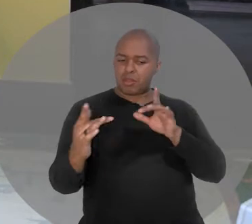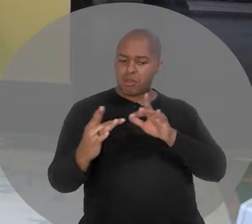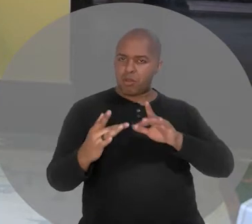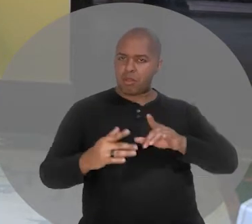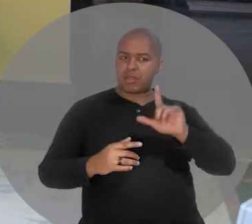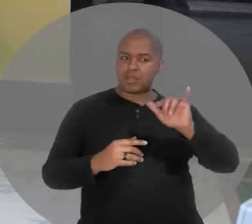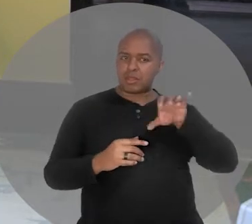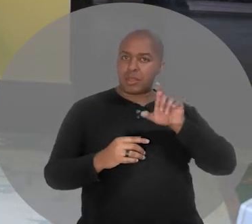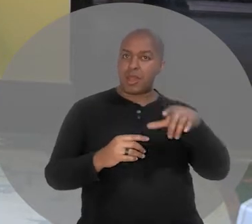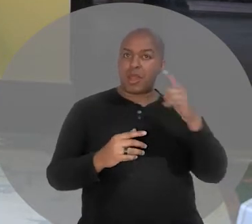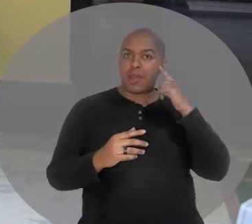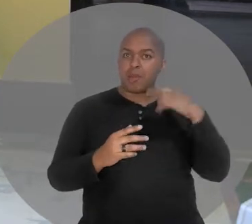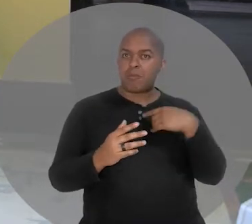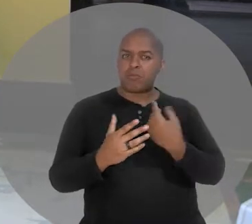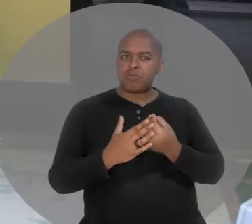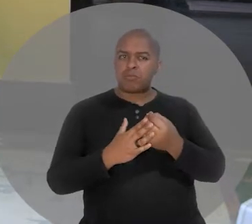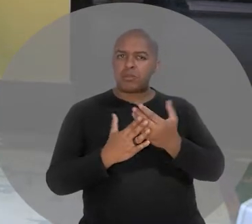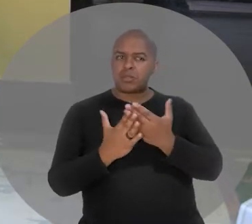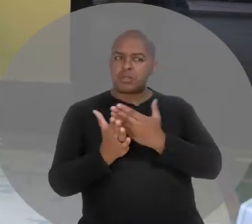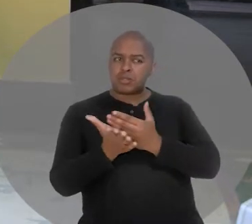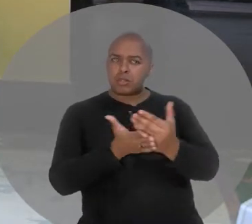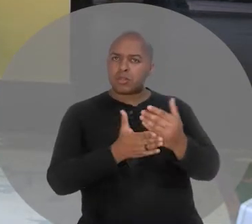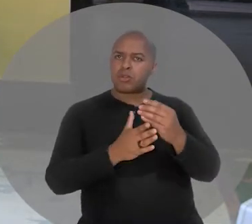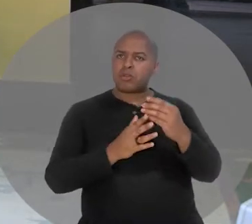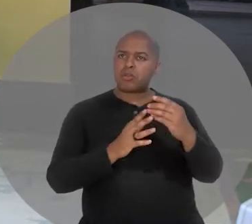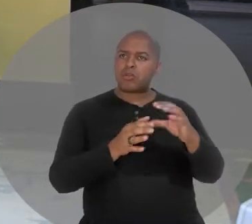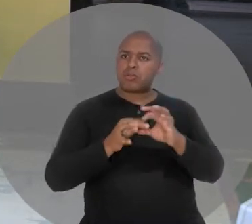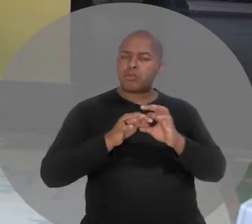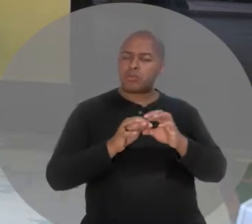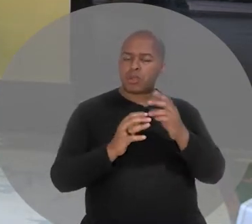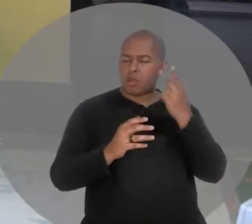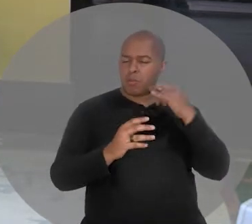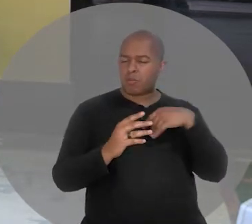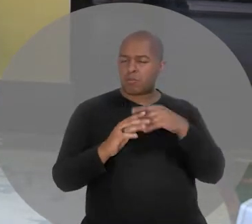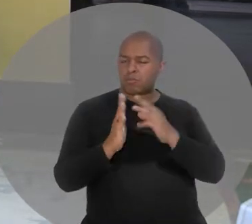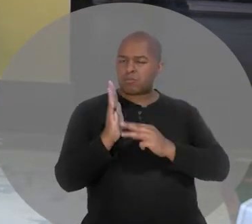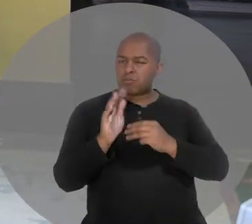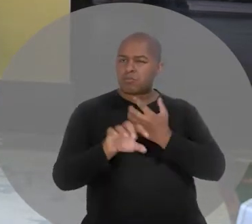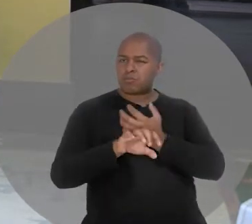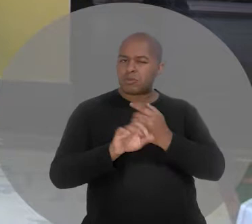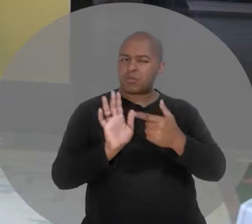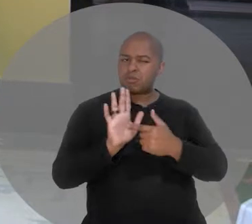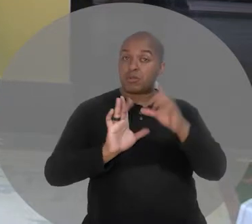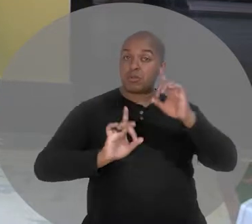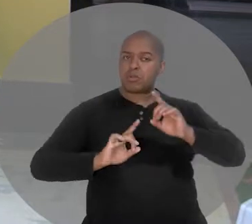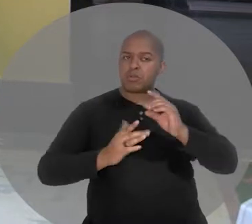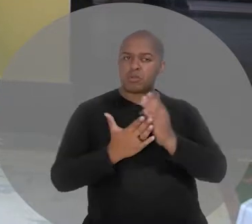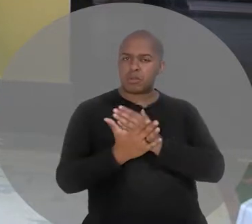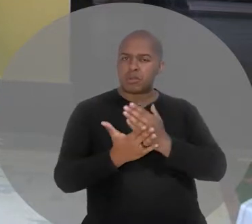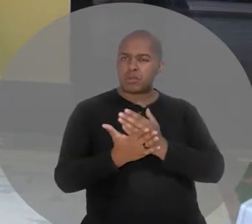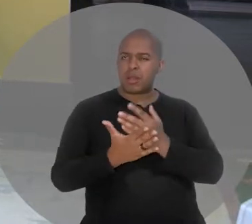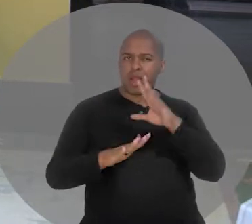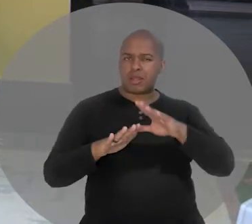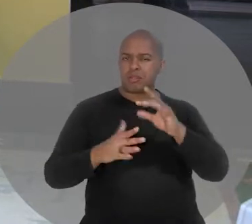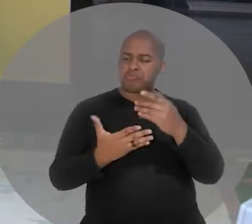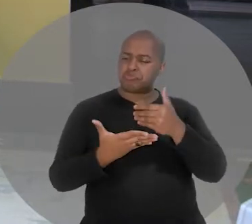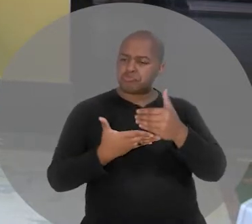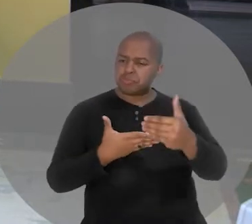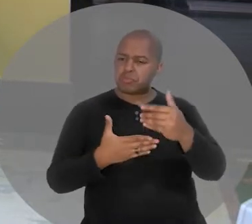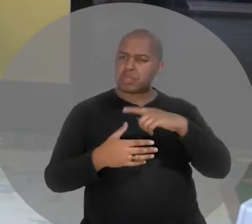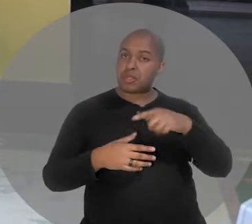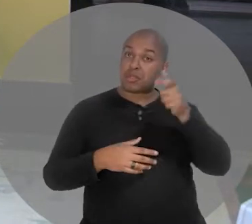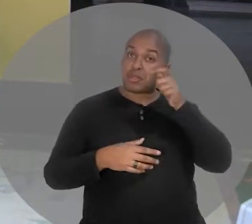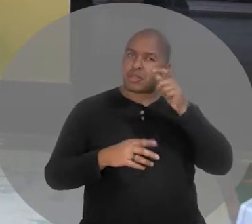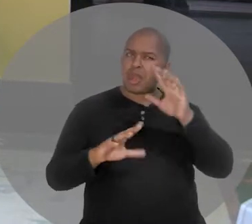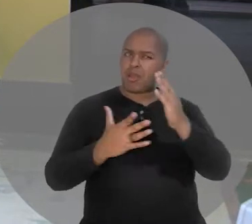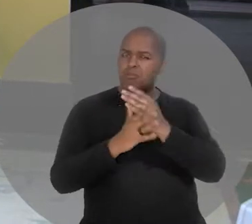contato Rodrigues, da Lígia psicólogo foi do Grupo de Pesquisa Deficiência Física e Parentalidade. Diego é cadeirante. Um capítulo. Então, a princípio, achei